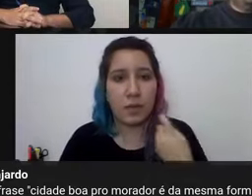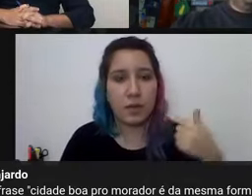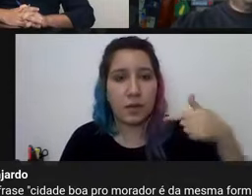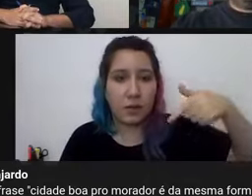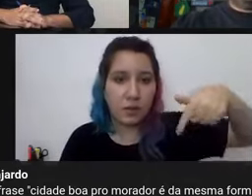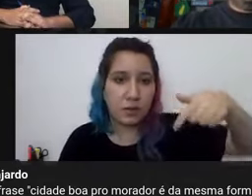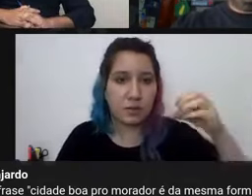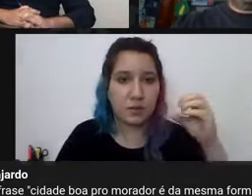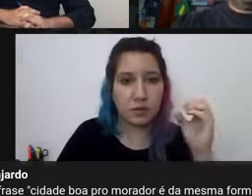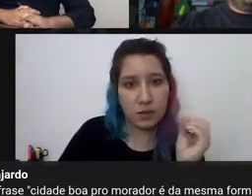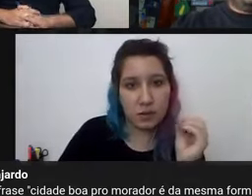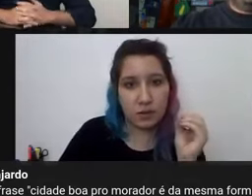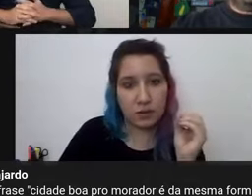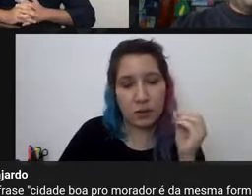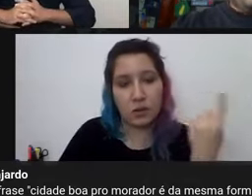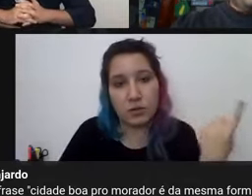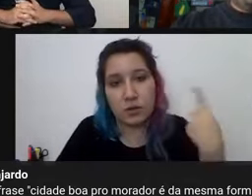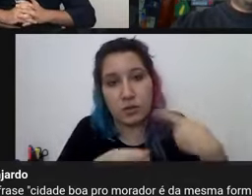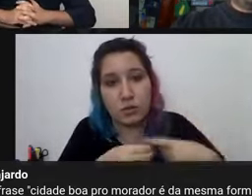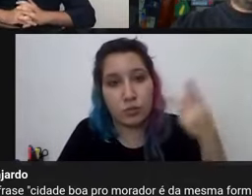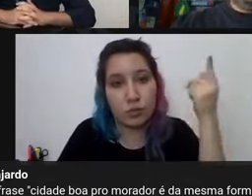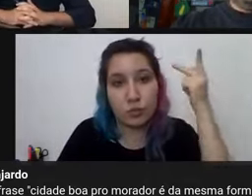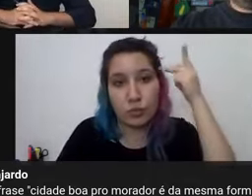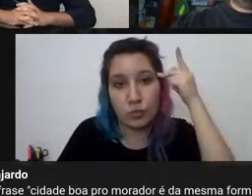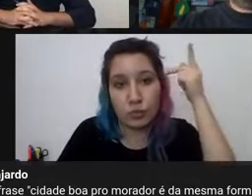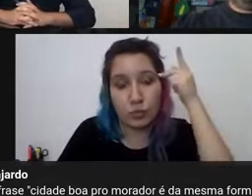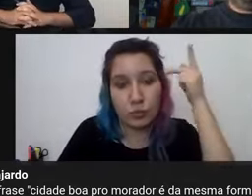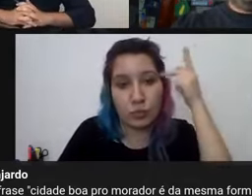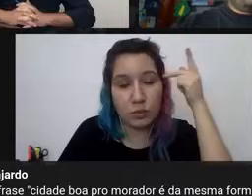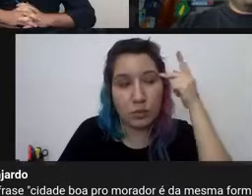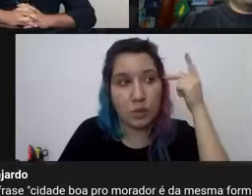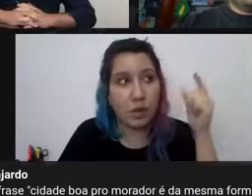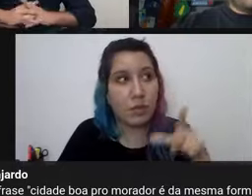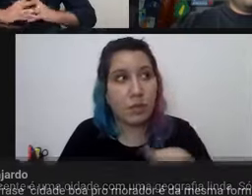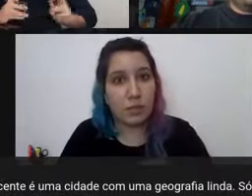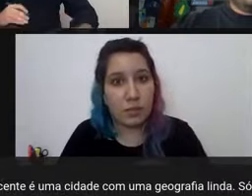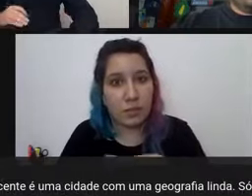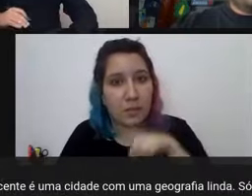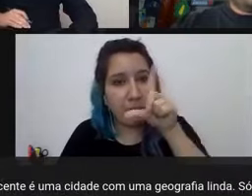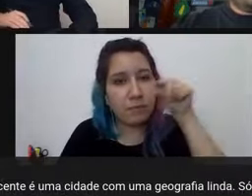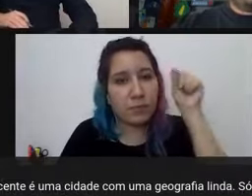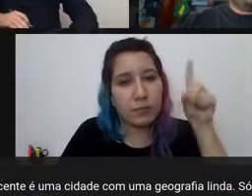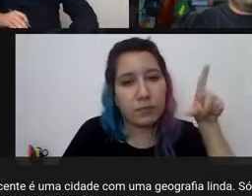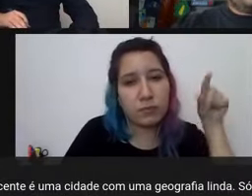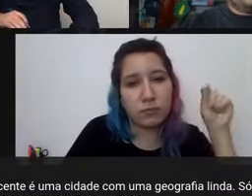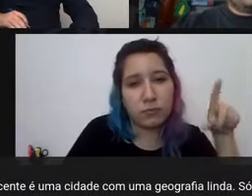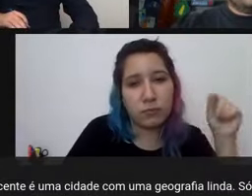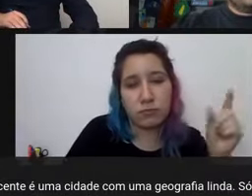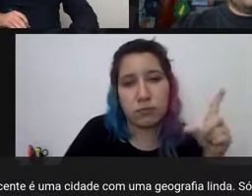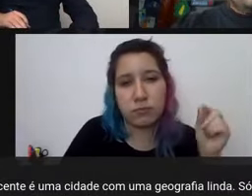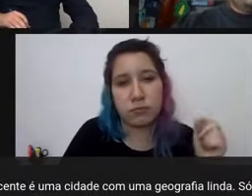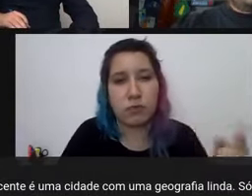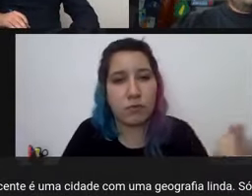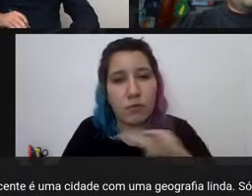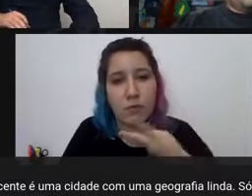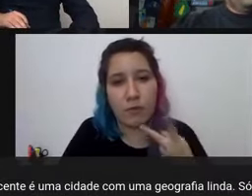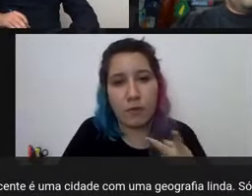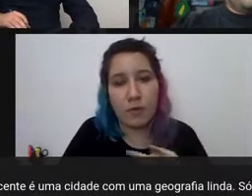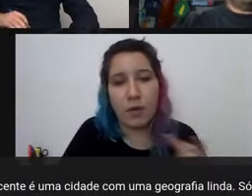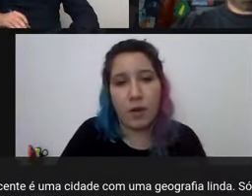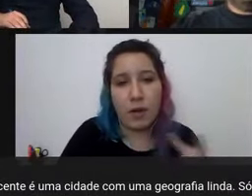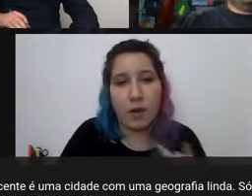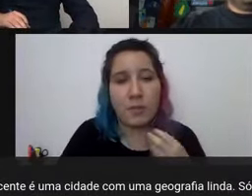São Paulo. Isso faz com que nós conseguimos algumas possibilidades, inclusive de verbas, do DADTUR, por ser uma das 70 instâncias. Nós